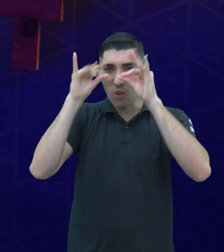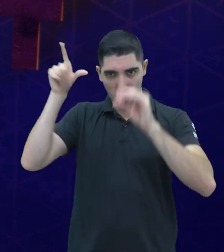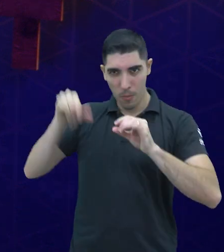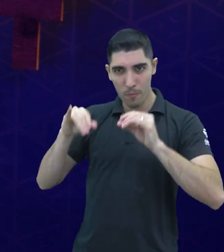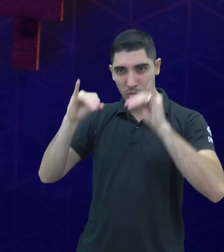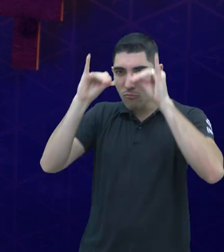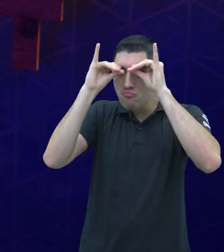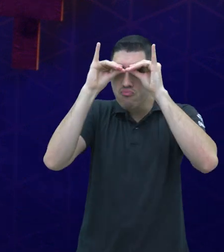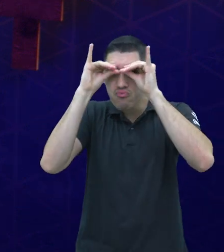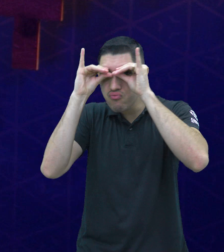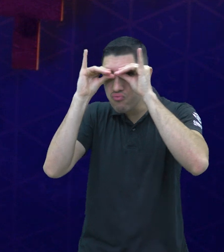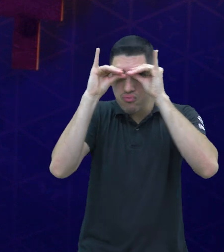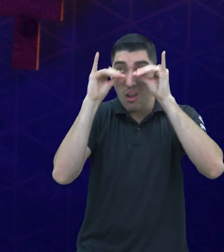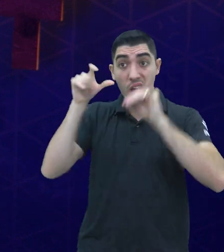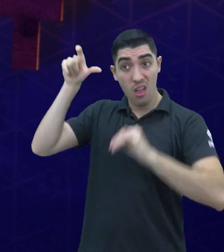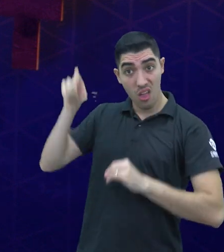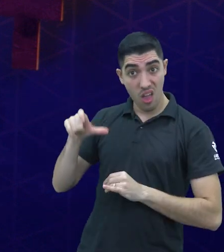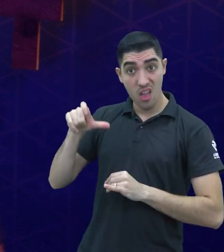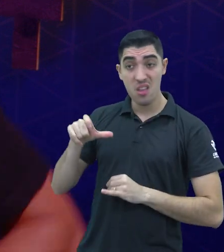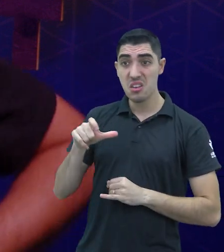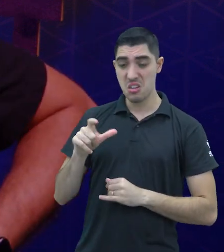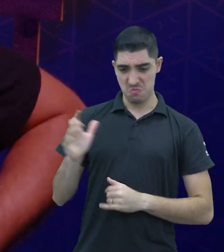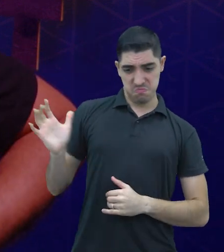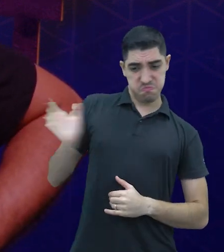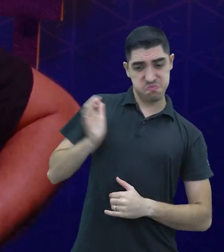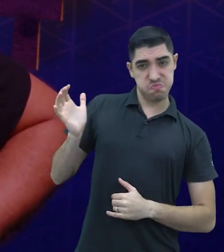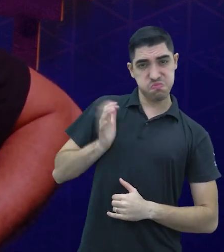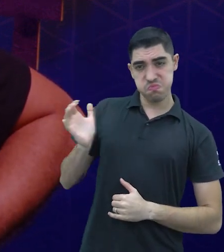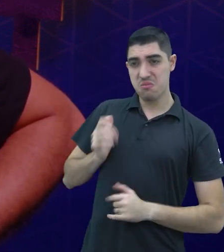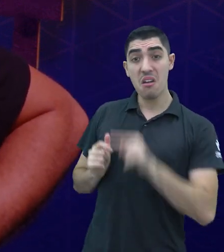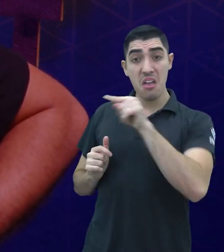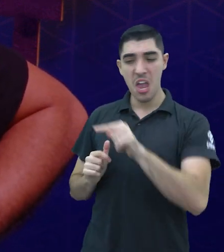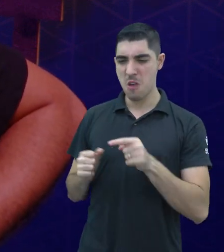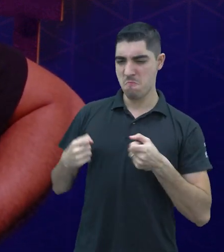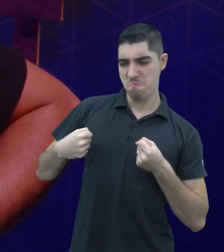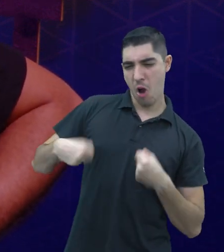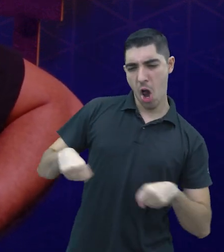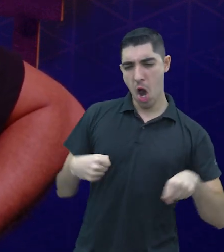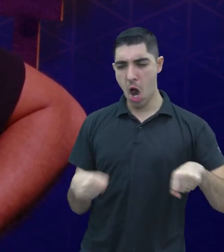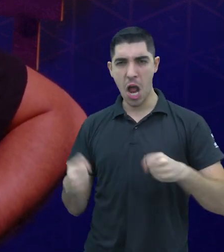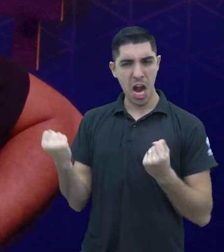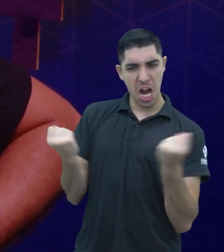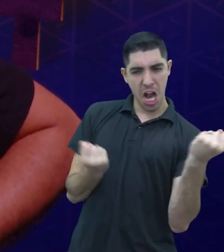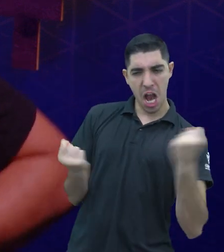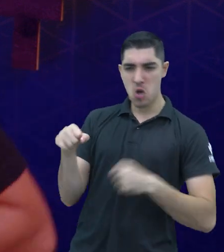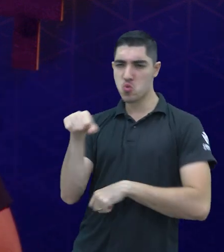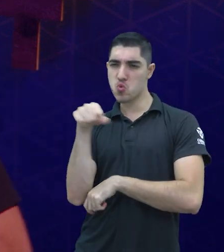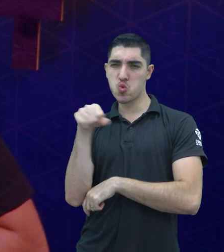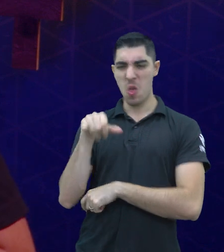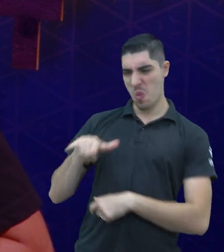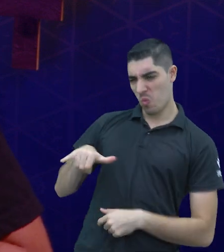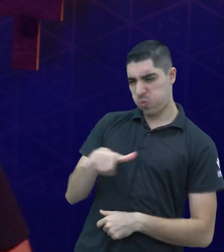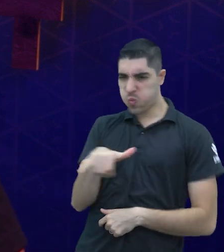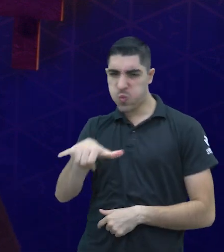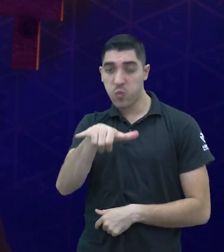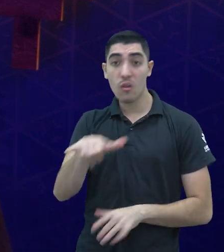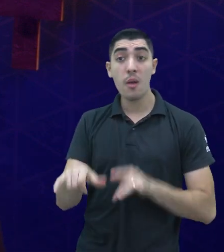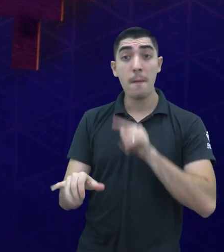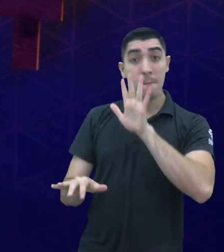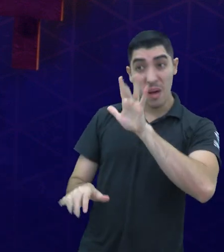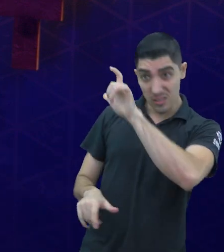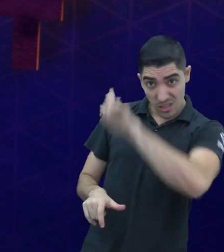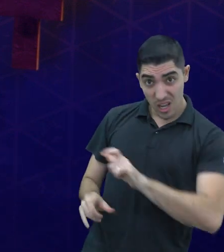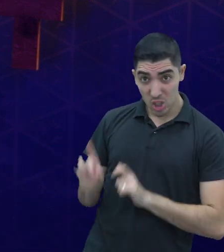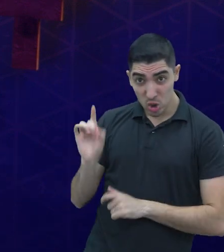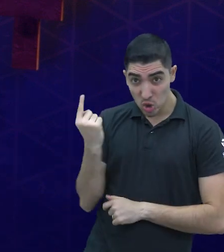é bilionário, ele tem várias coisas no cinto de utilidades dele, um carro que saiu uma moto de dentro e um avião e